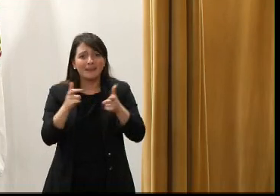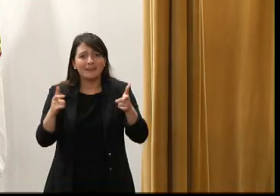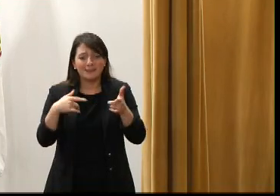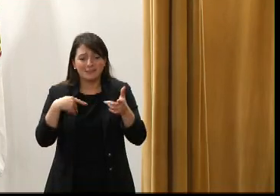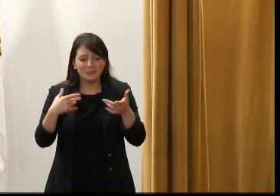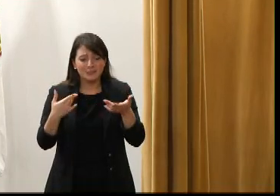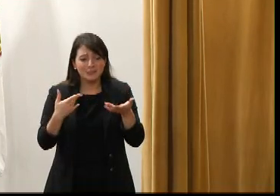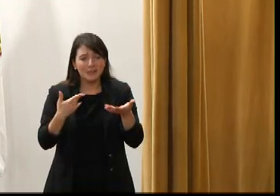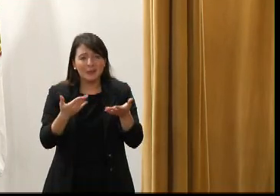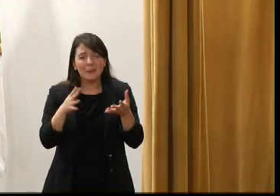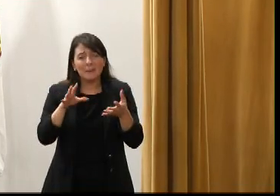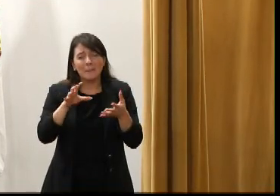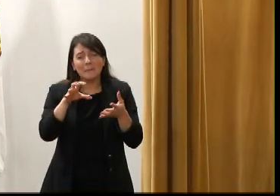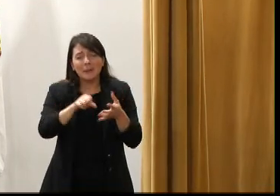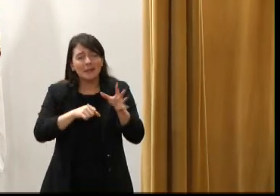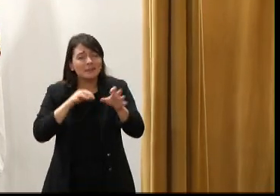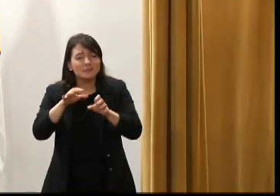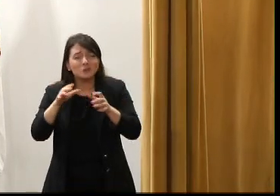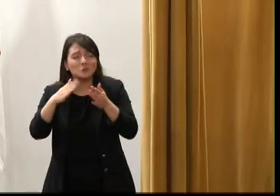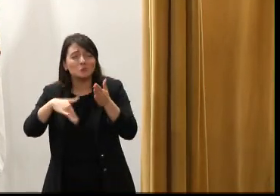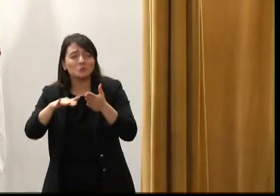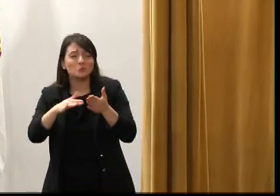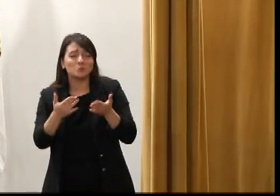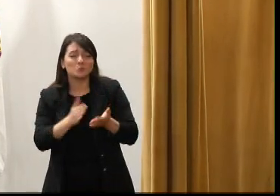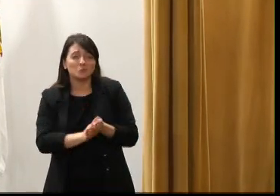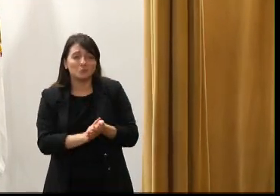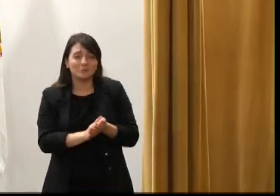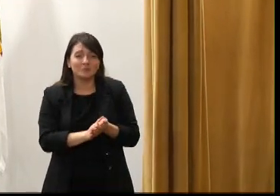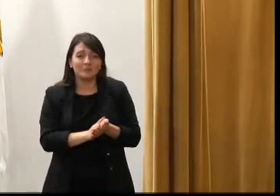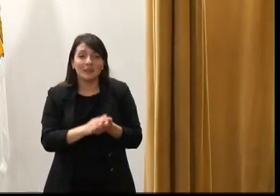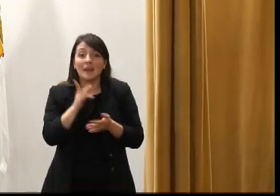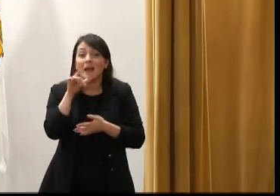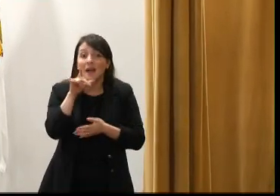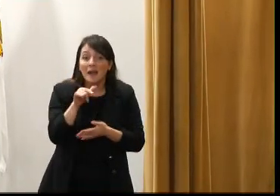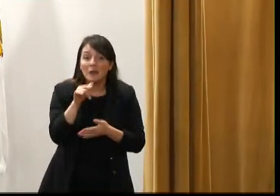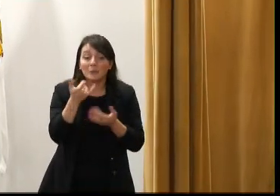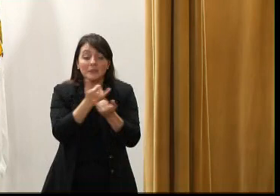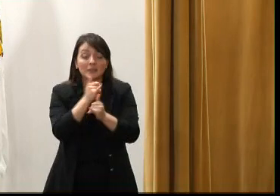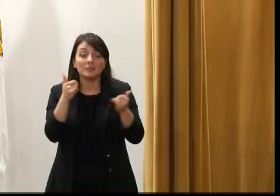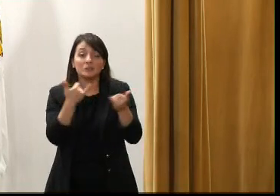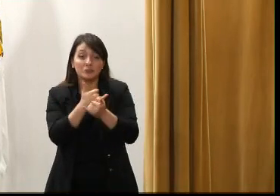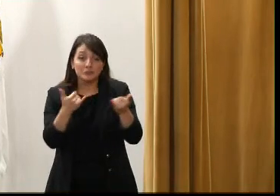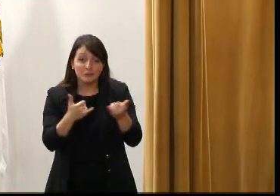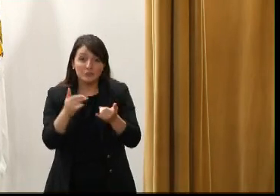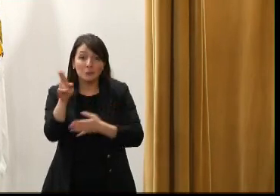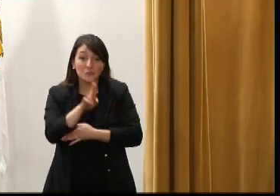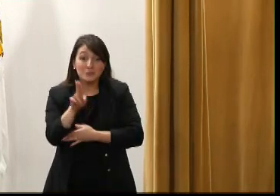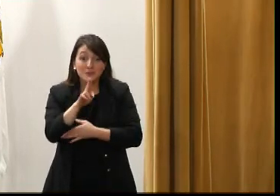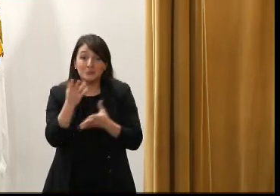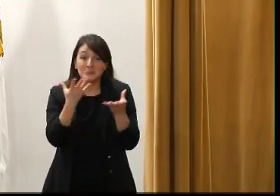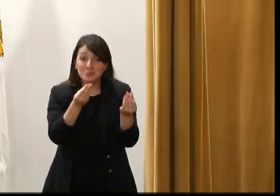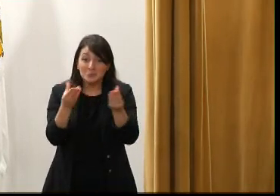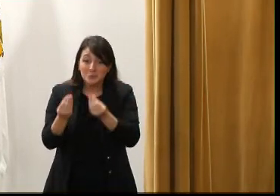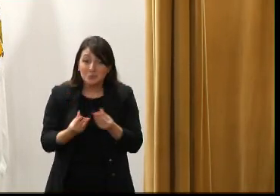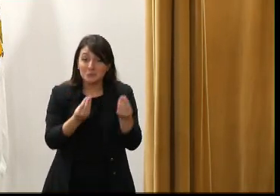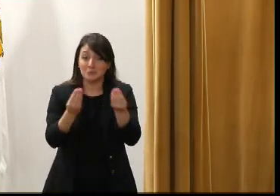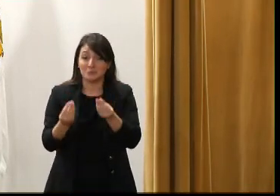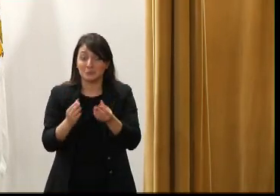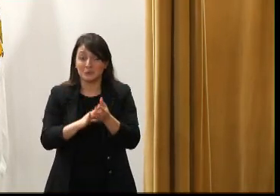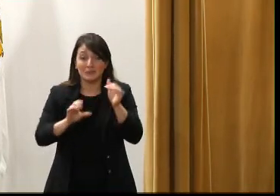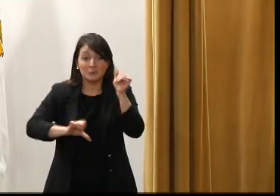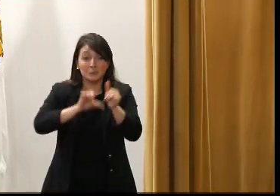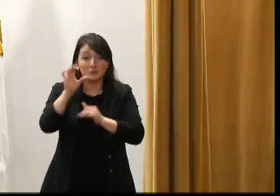consumo. Todos os tipos de consumo, em especial água e energia. estamos sim falando de energia. As